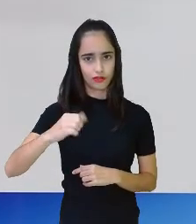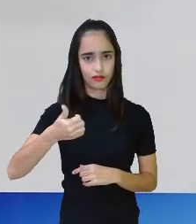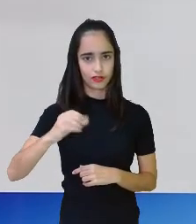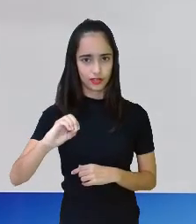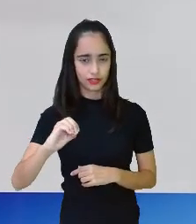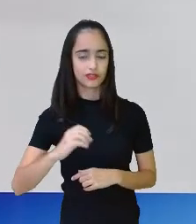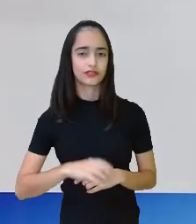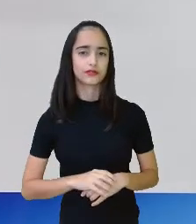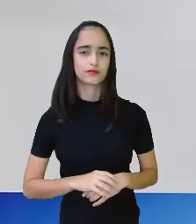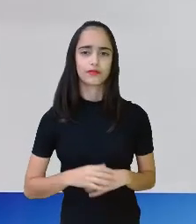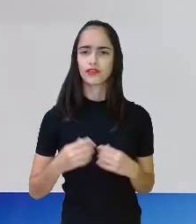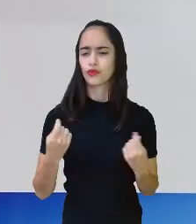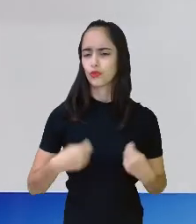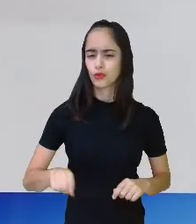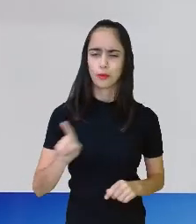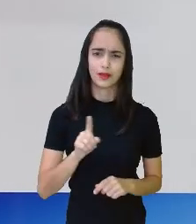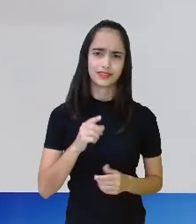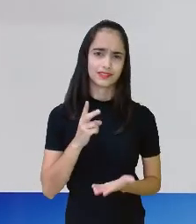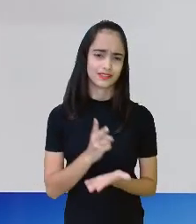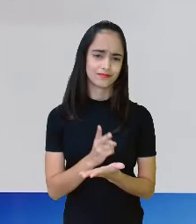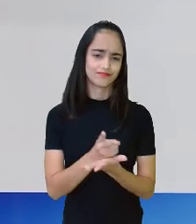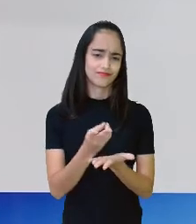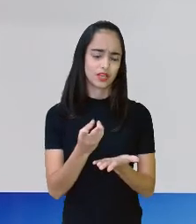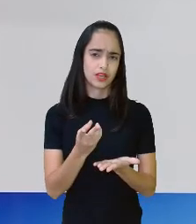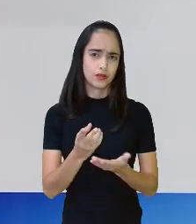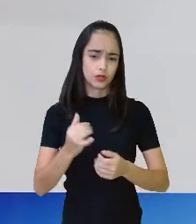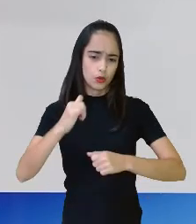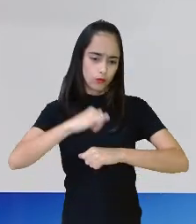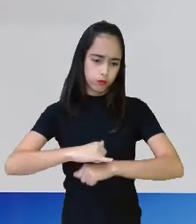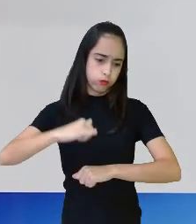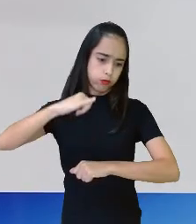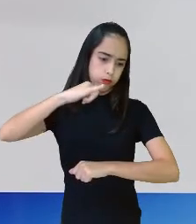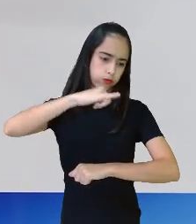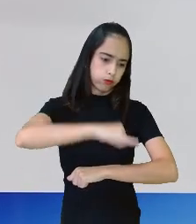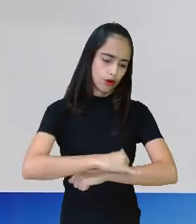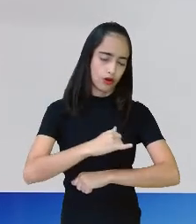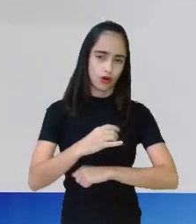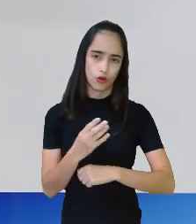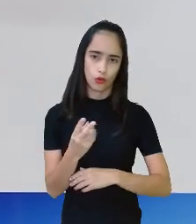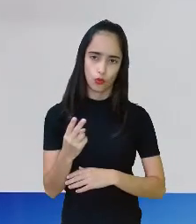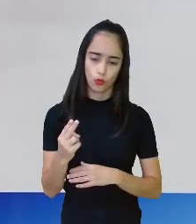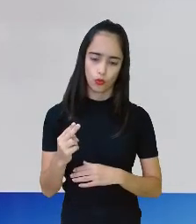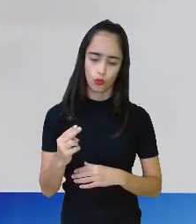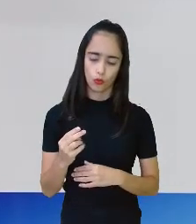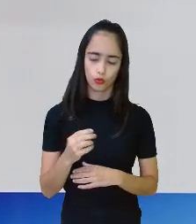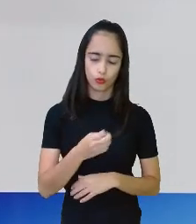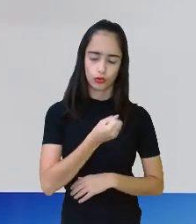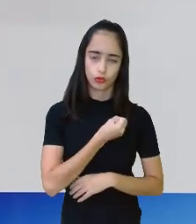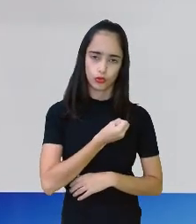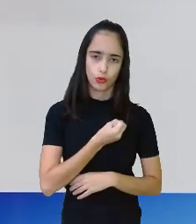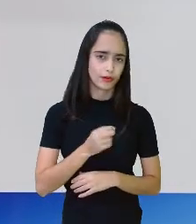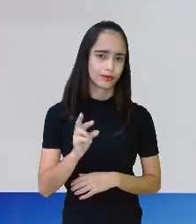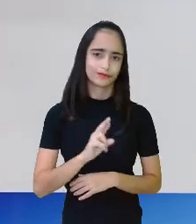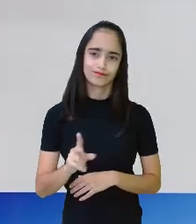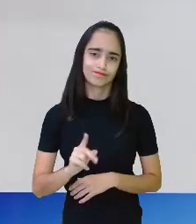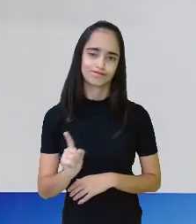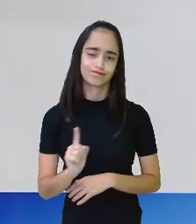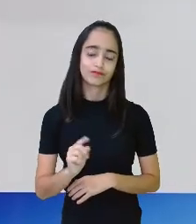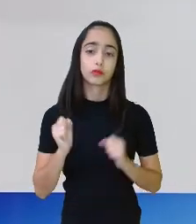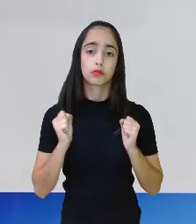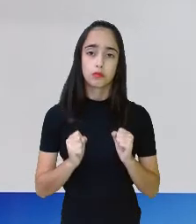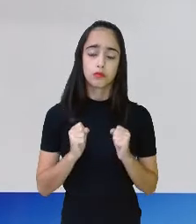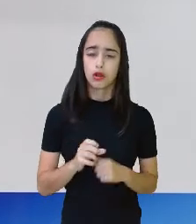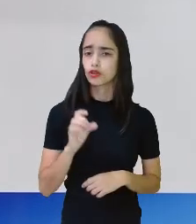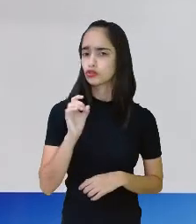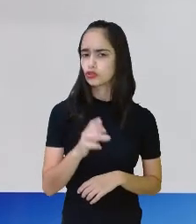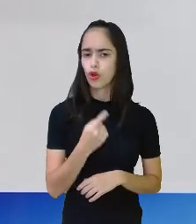estar pulando algum número, porque sequência é a ideia de continuidade. Aí pode ser um padrão de 4 em 4, de 2 em 2, de 3 em 3 ou de